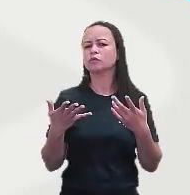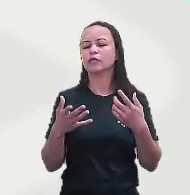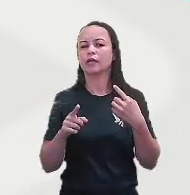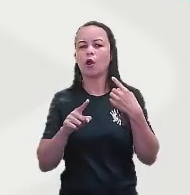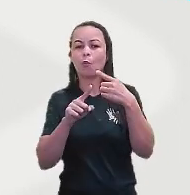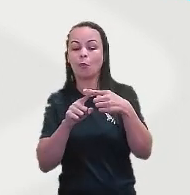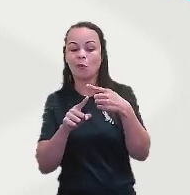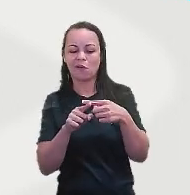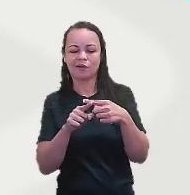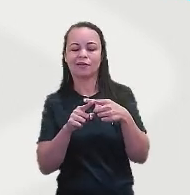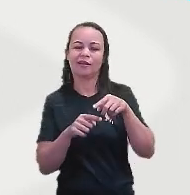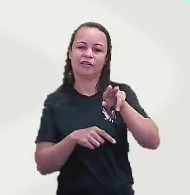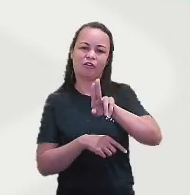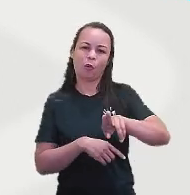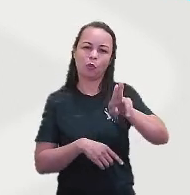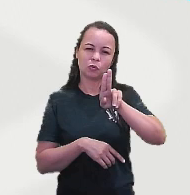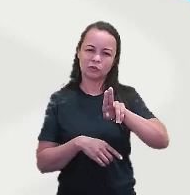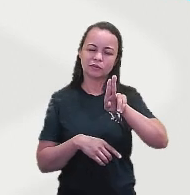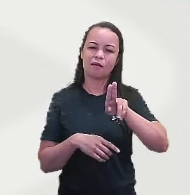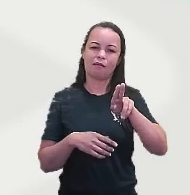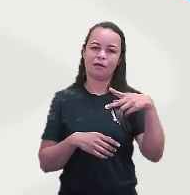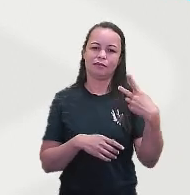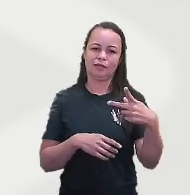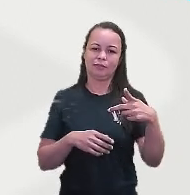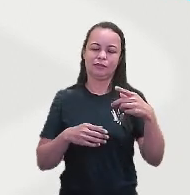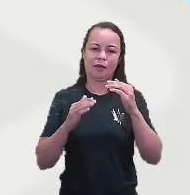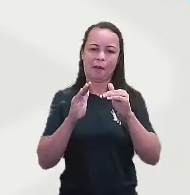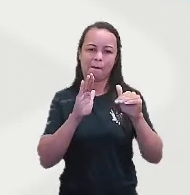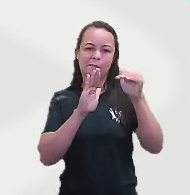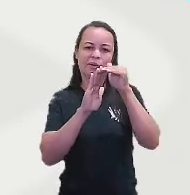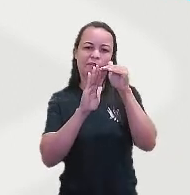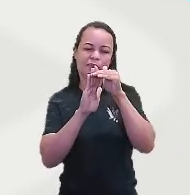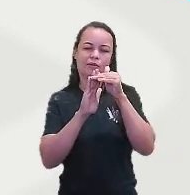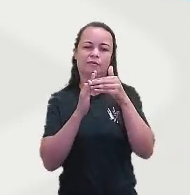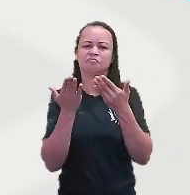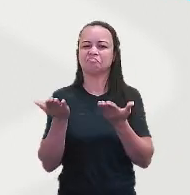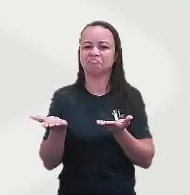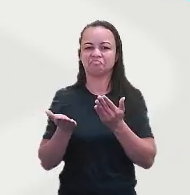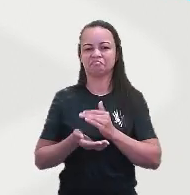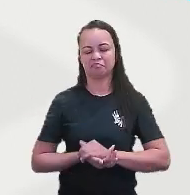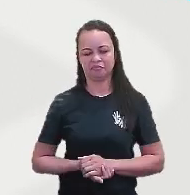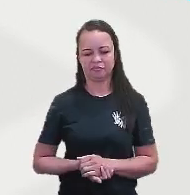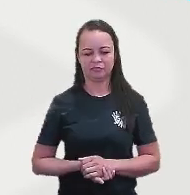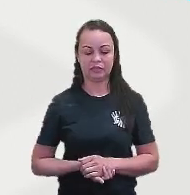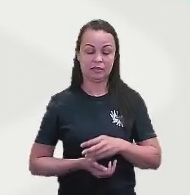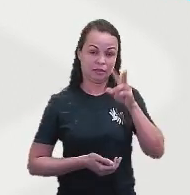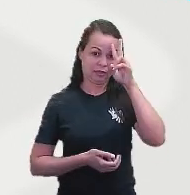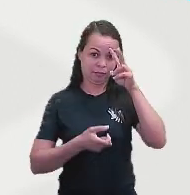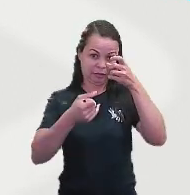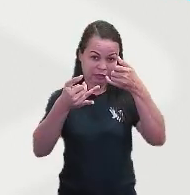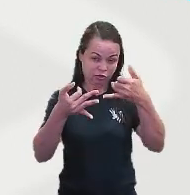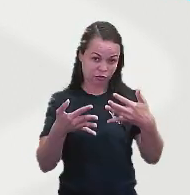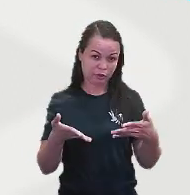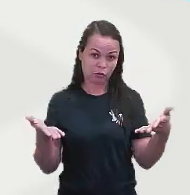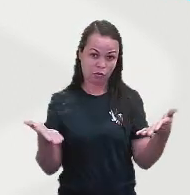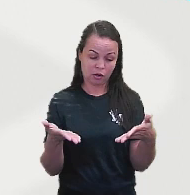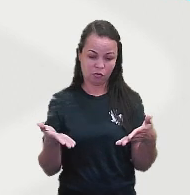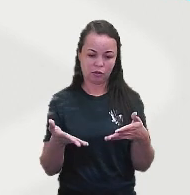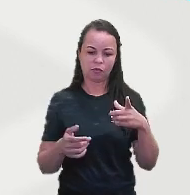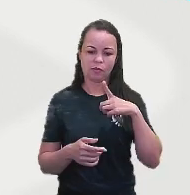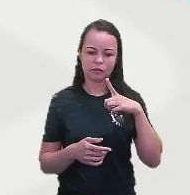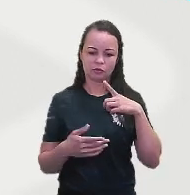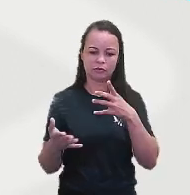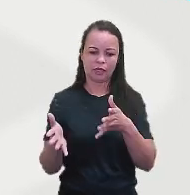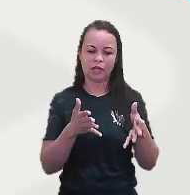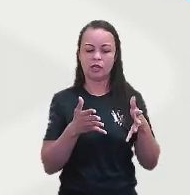será o porquê que nós vamos utilizar lá na primeira lacuna? Lembra que a gente acabou de ver quando tem a presença do